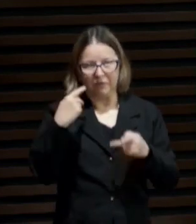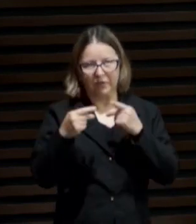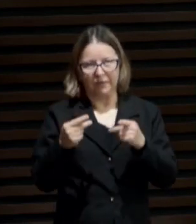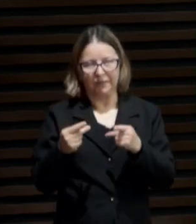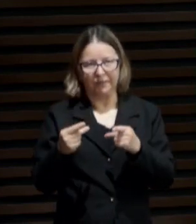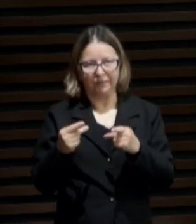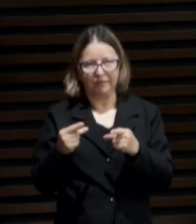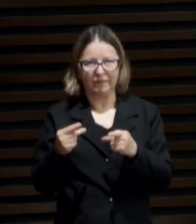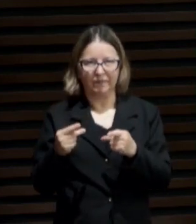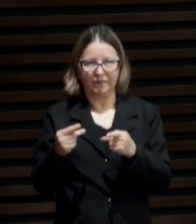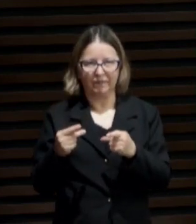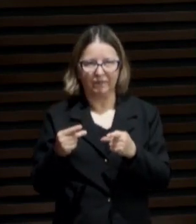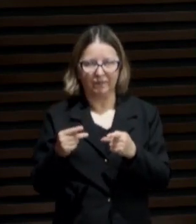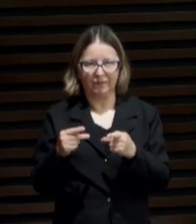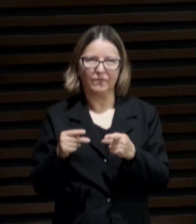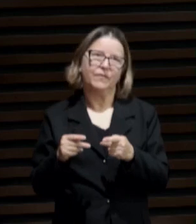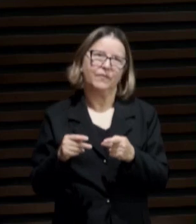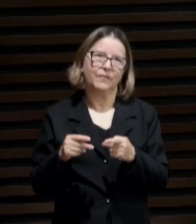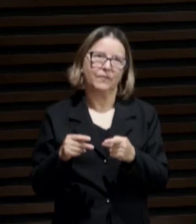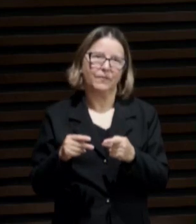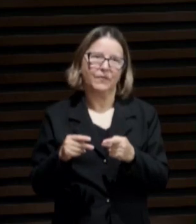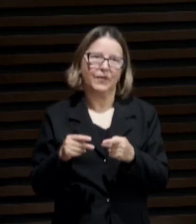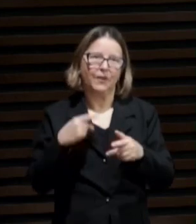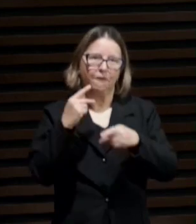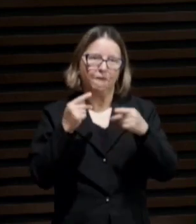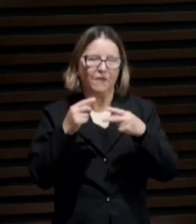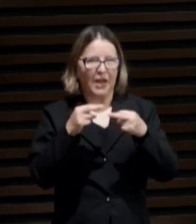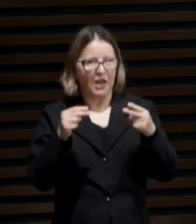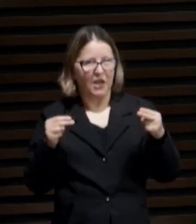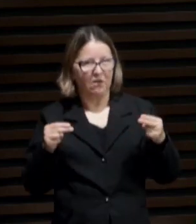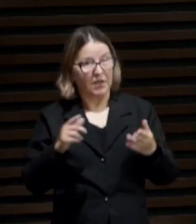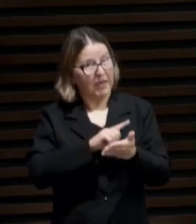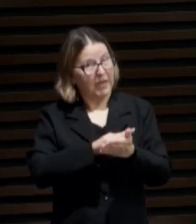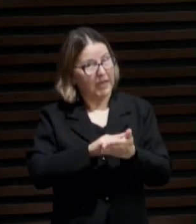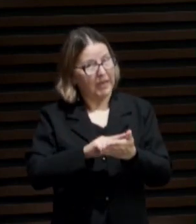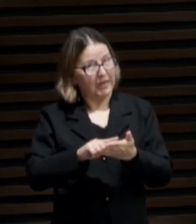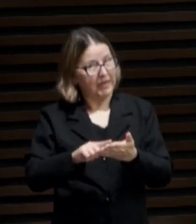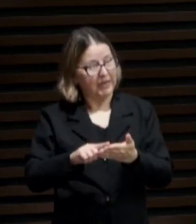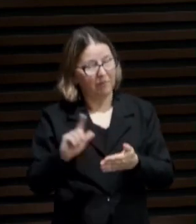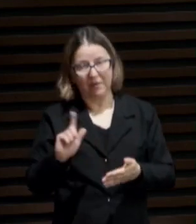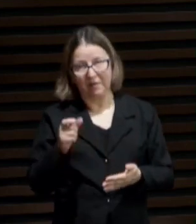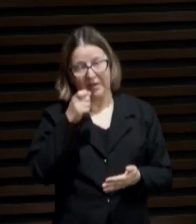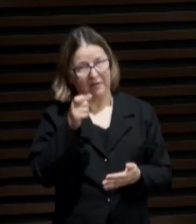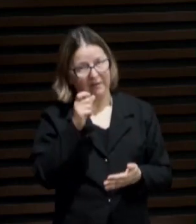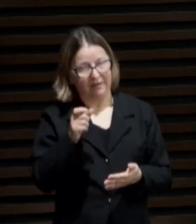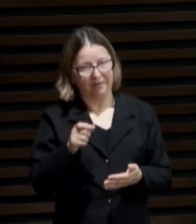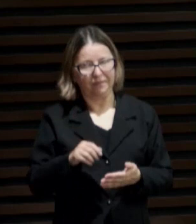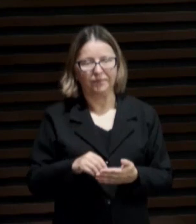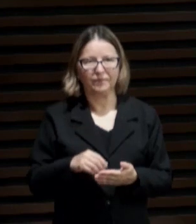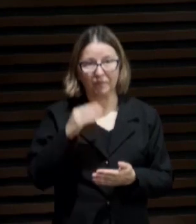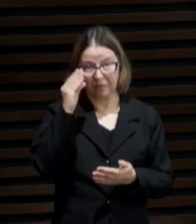mantenha sua linguagem tão limpa de toda obscenidade, quanto deseja que sua comida esteja sem